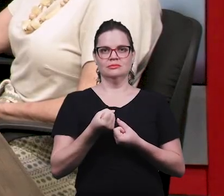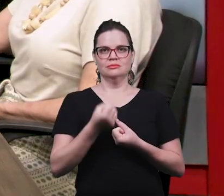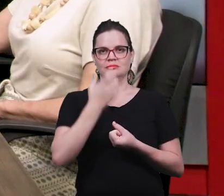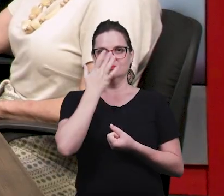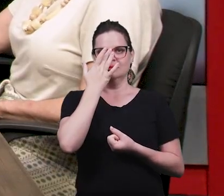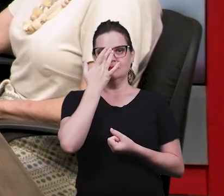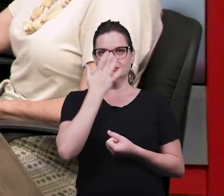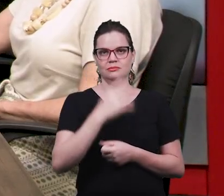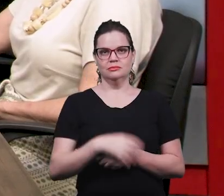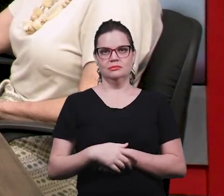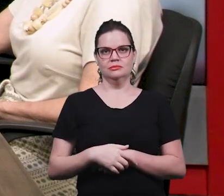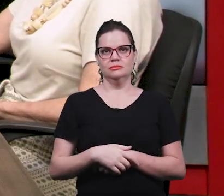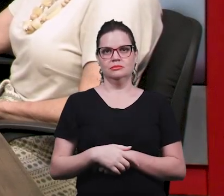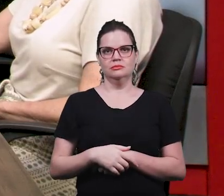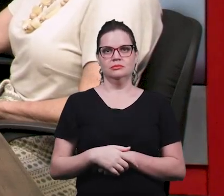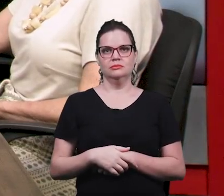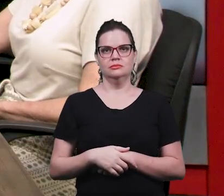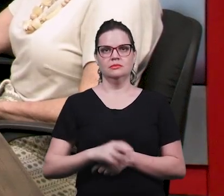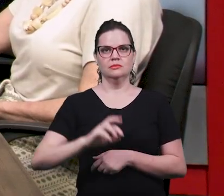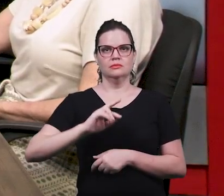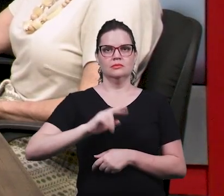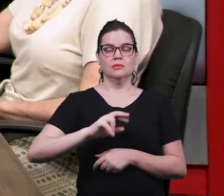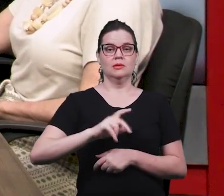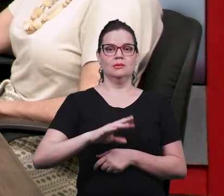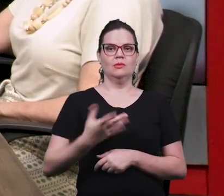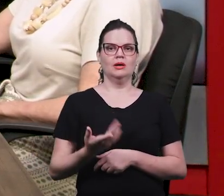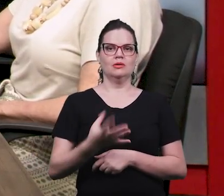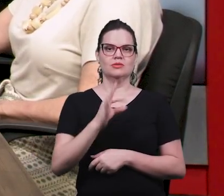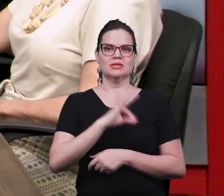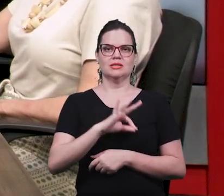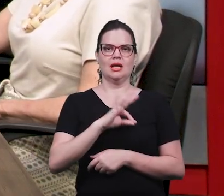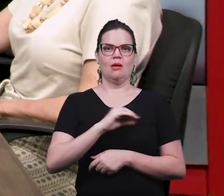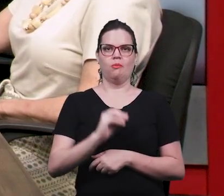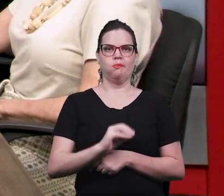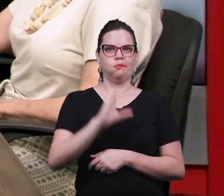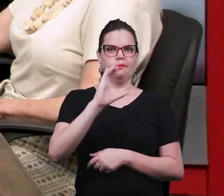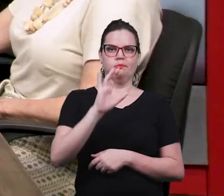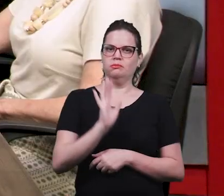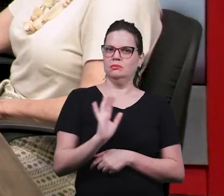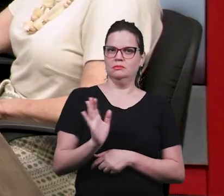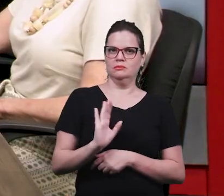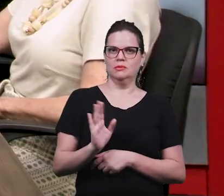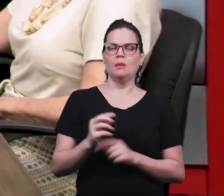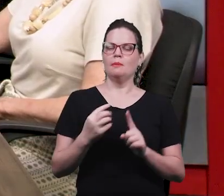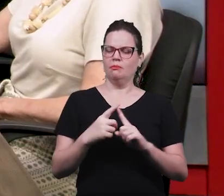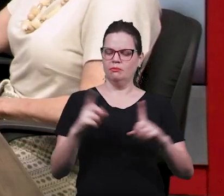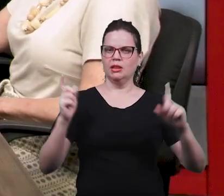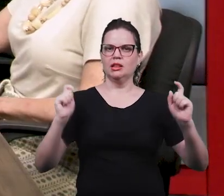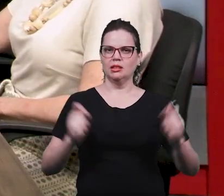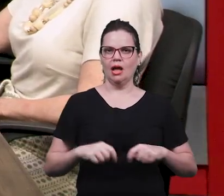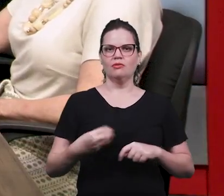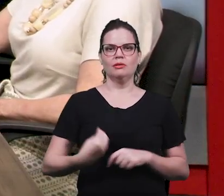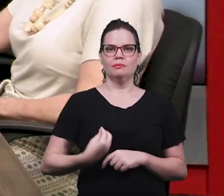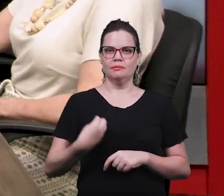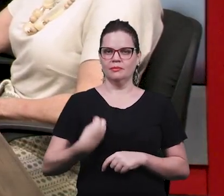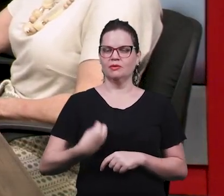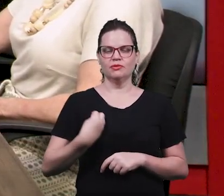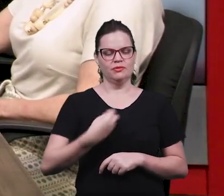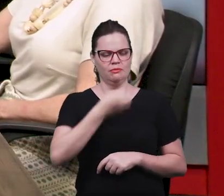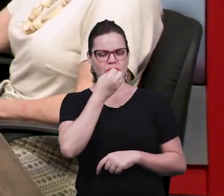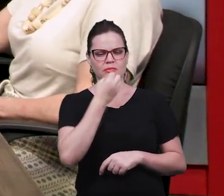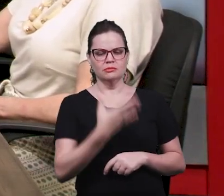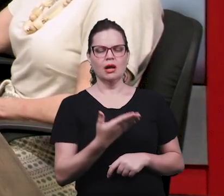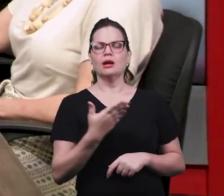não era... Assim, um oficial da Marinha não tem uma grande remuneração, mas a gente tinha condições de viver de